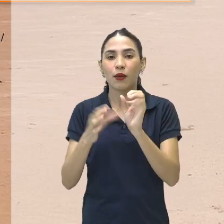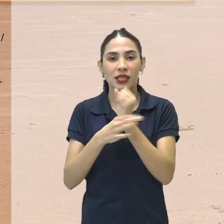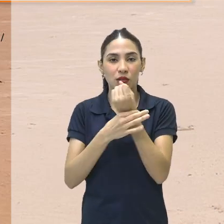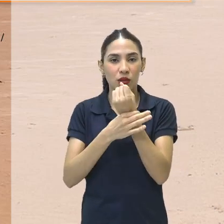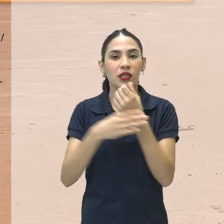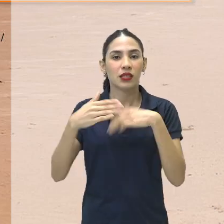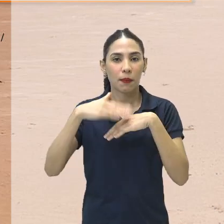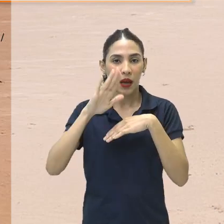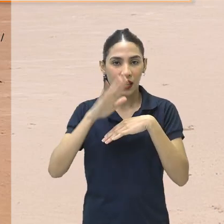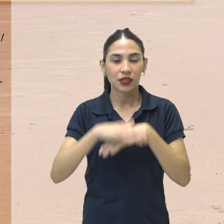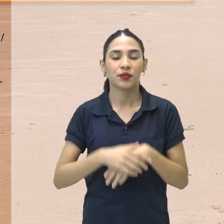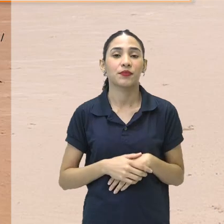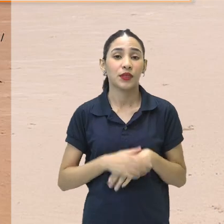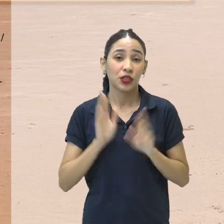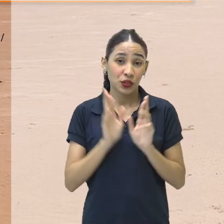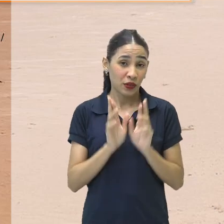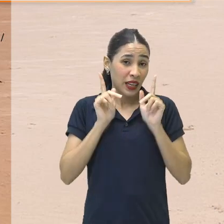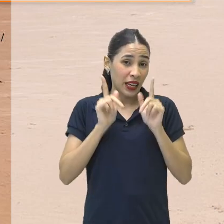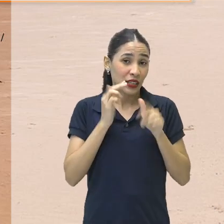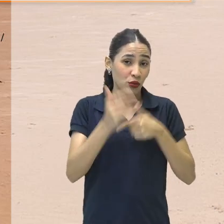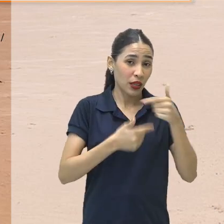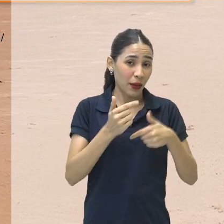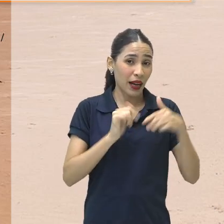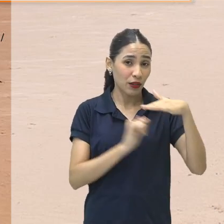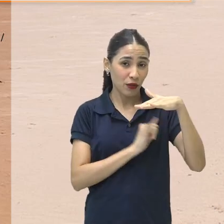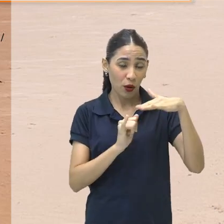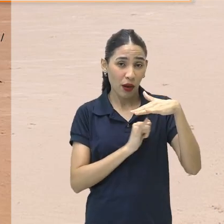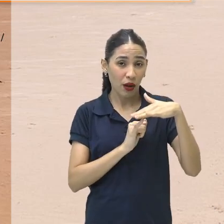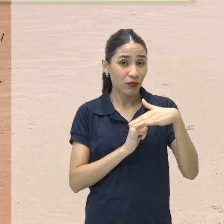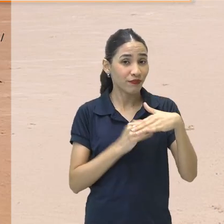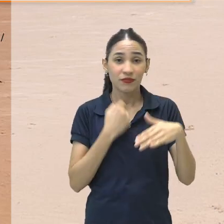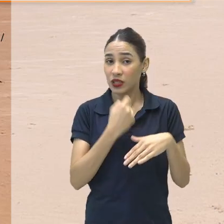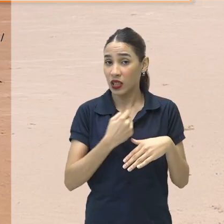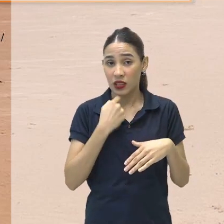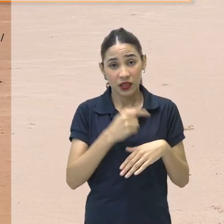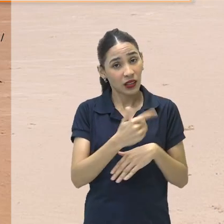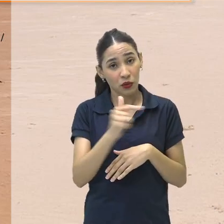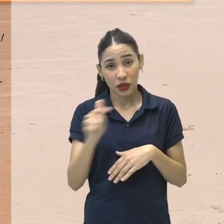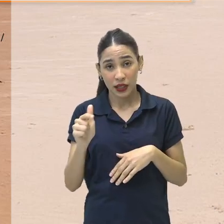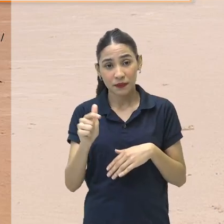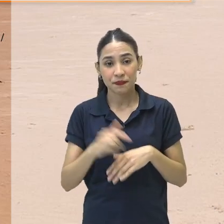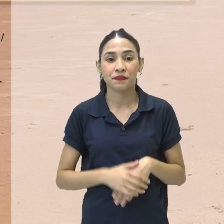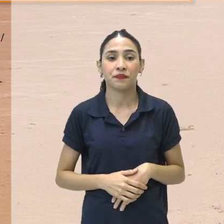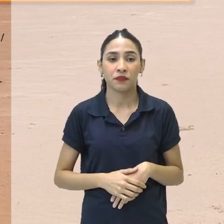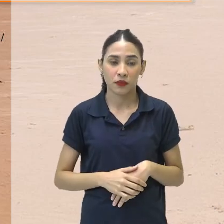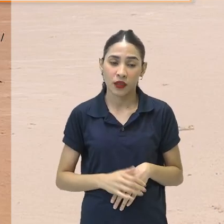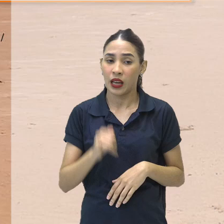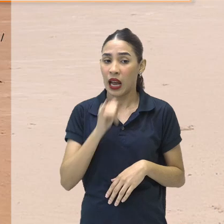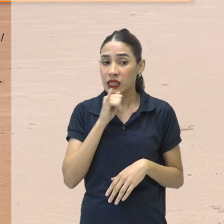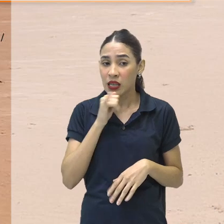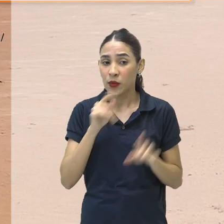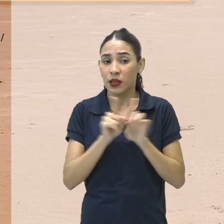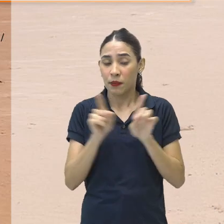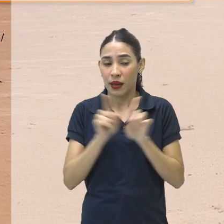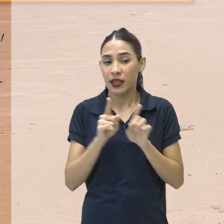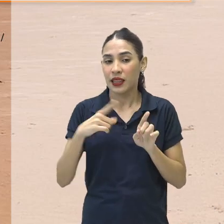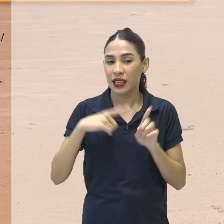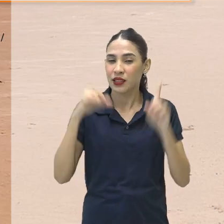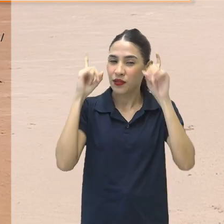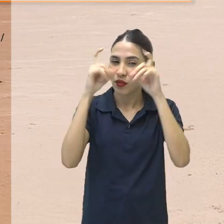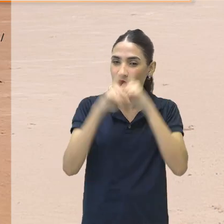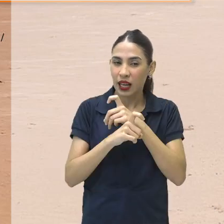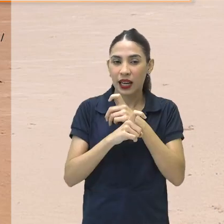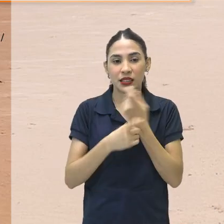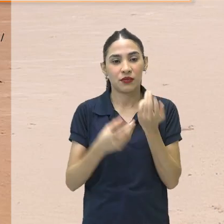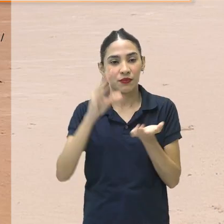esse trabalhador, coisa que o trabalhador informal, infelizmente, não tem. como também ele enfrenta a ausência